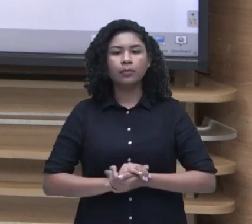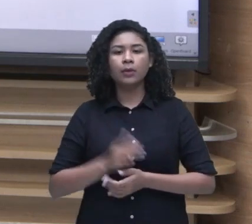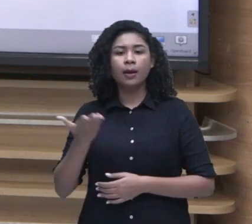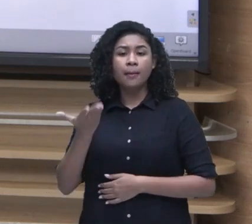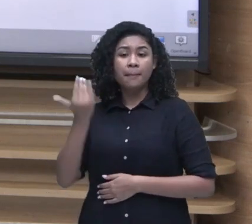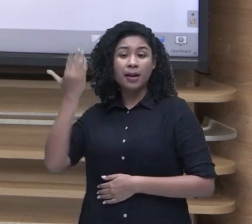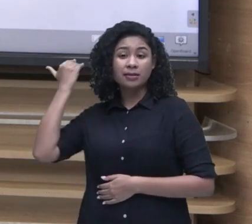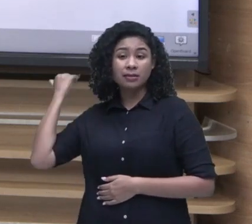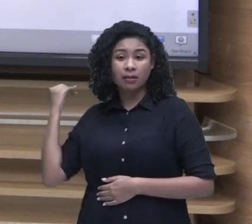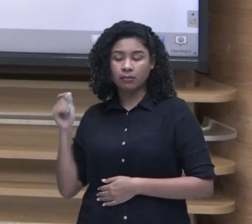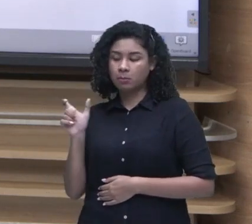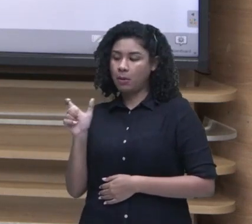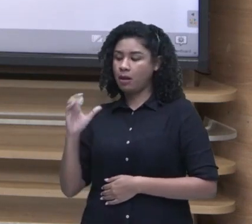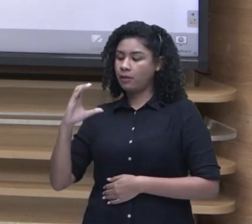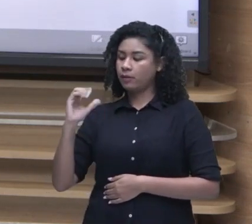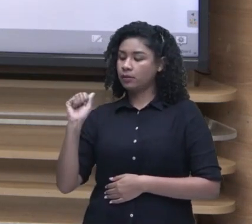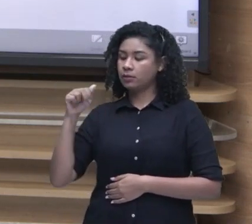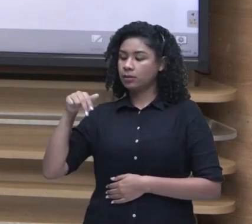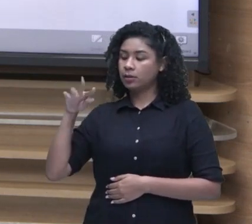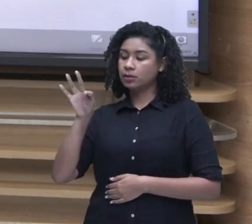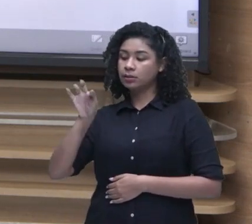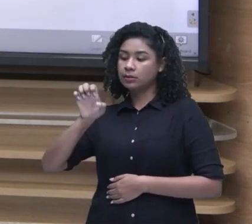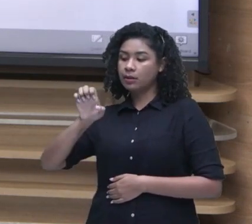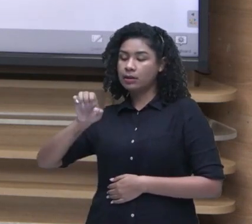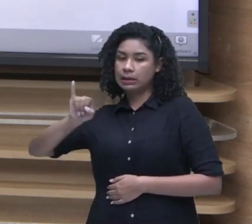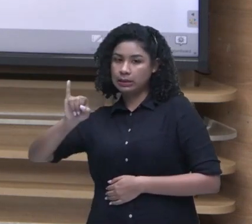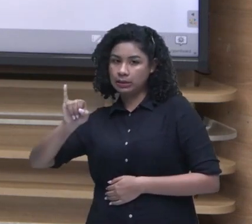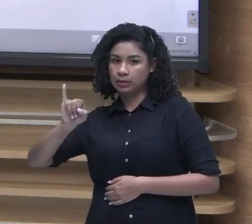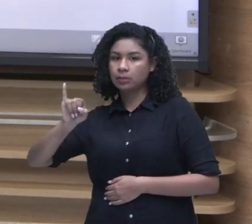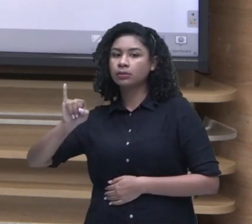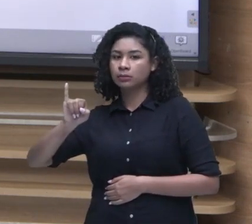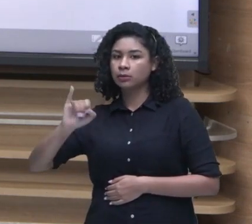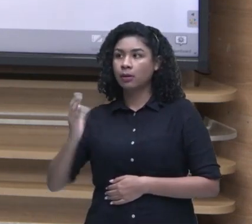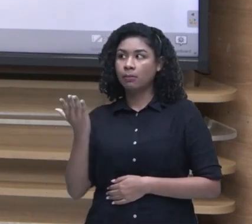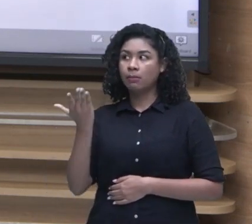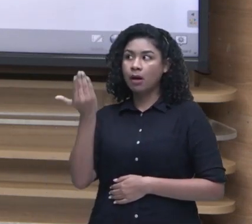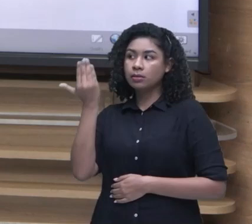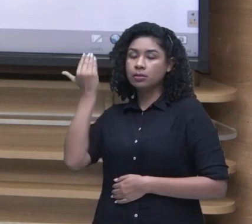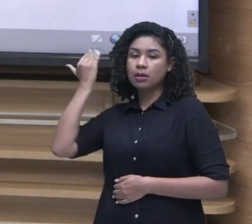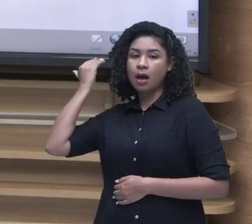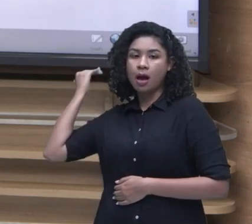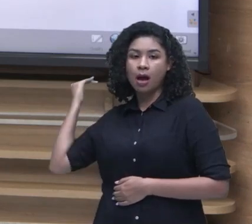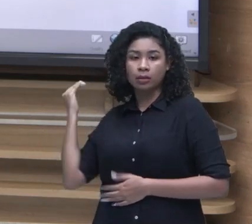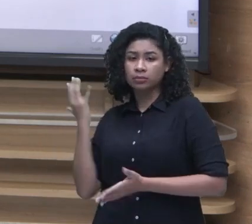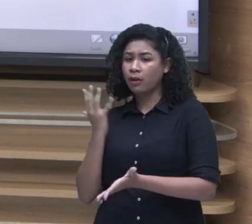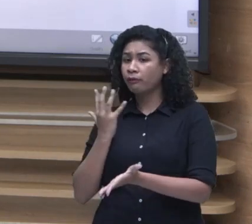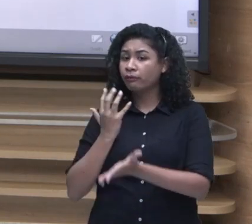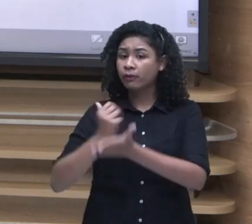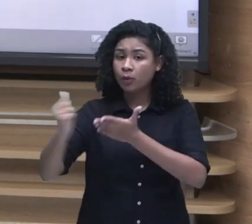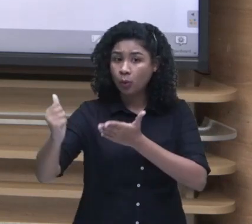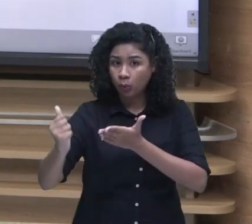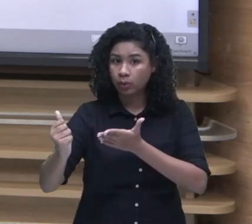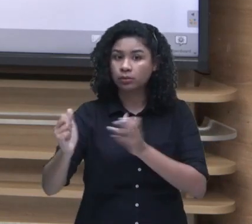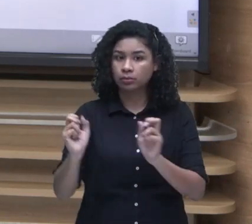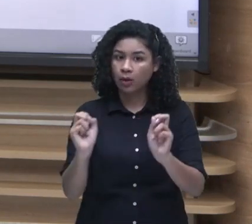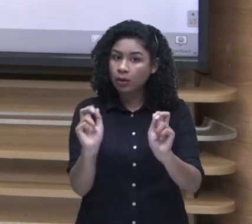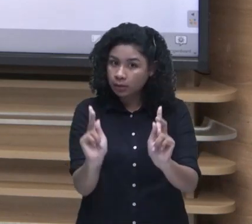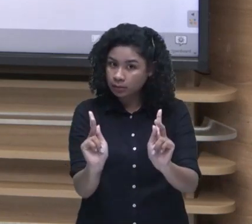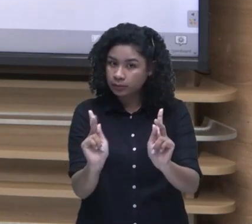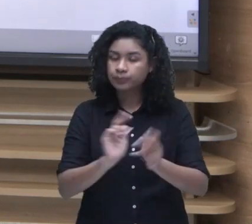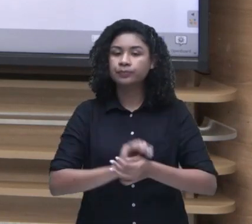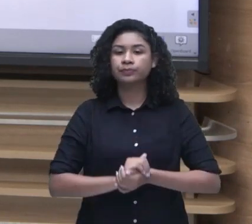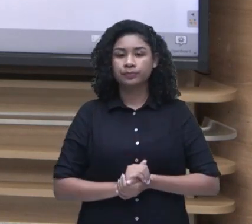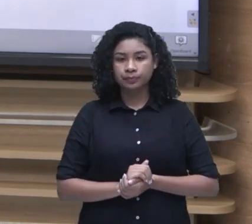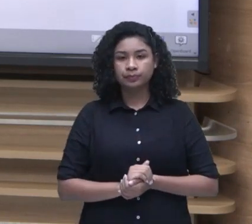Então já passou, não é mais nesse exato momento como nós temos no presente.